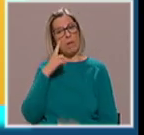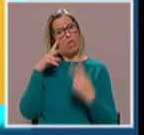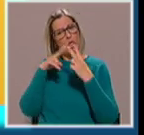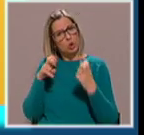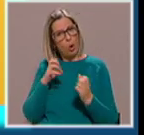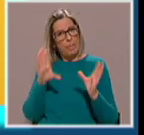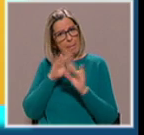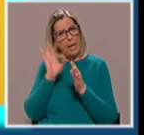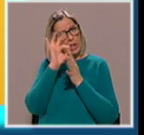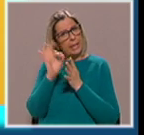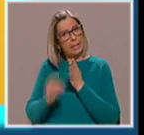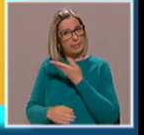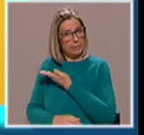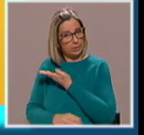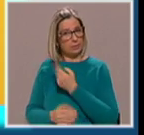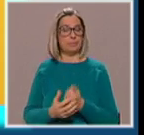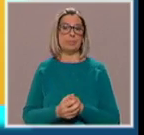características.